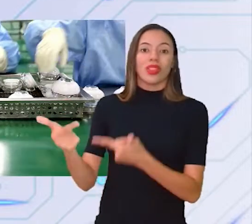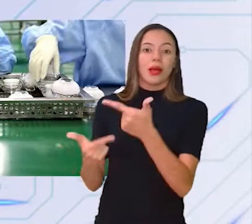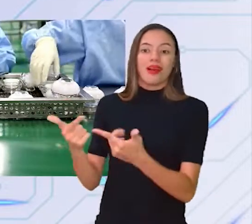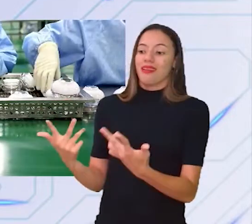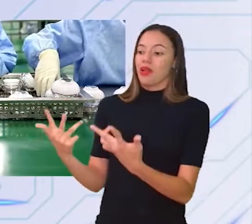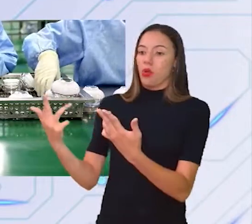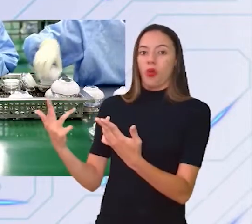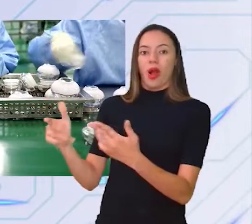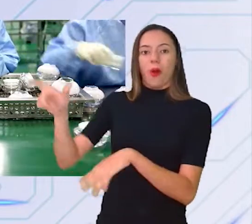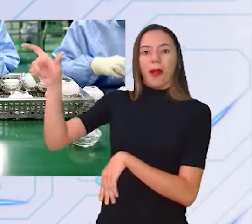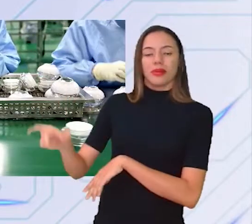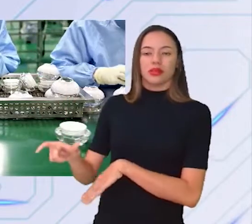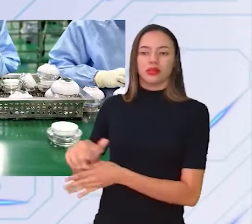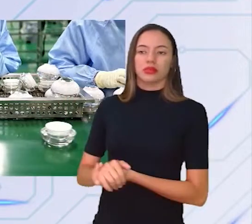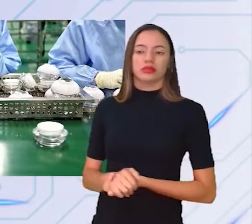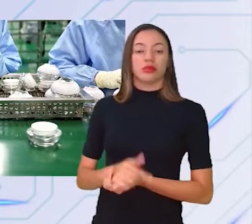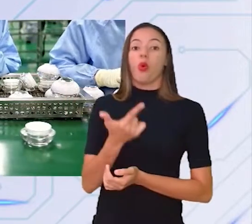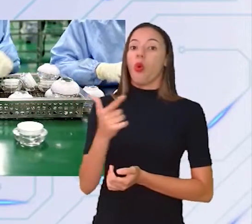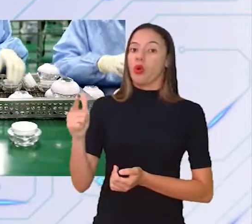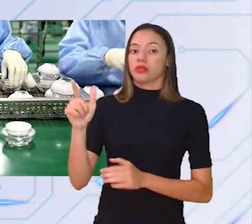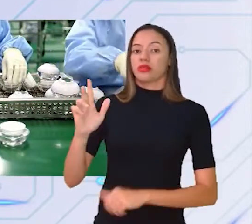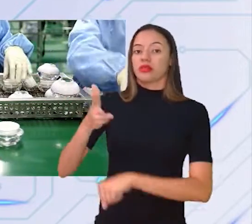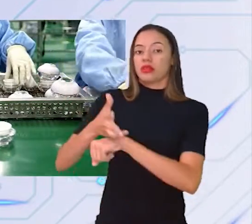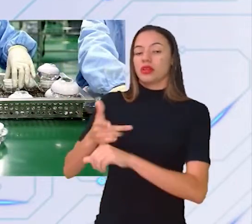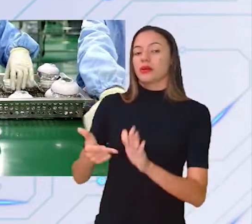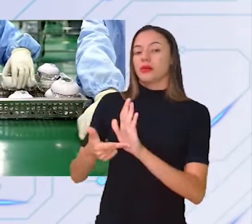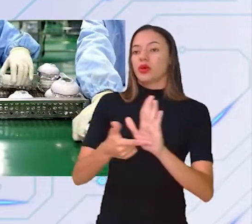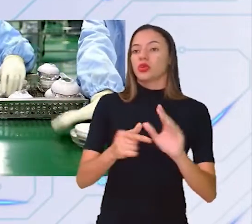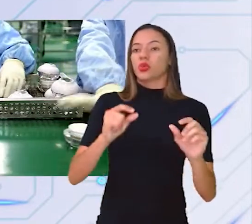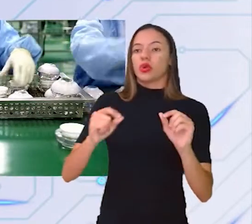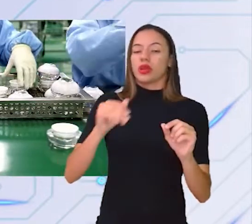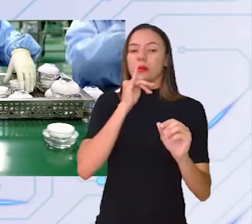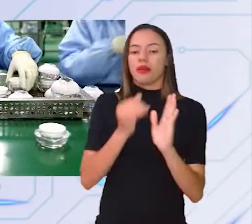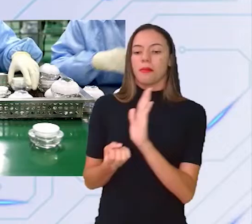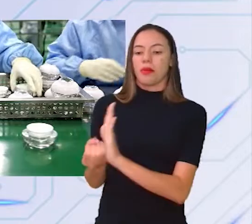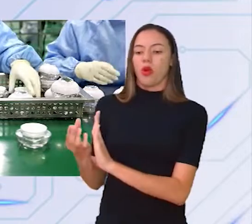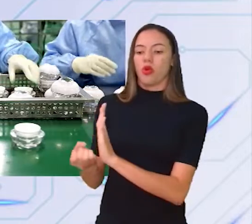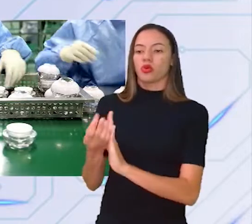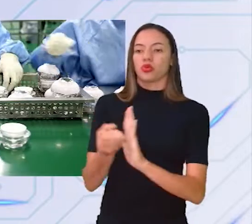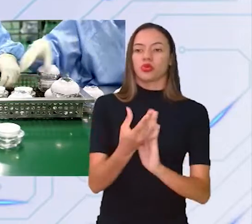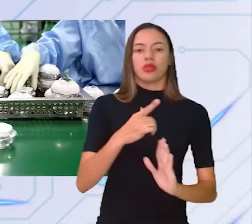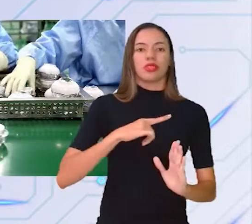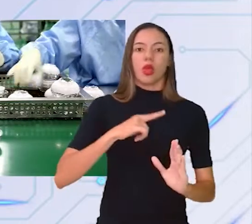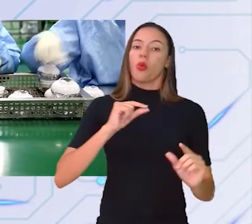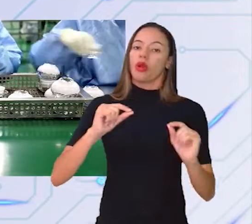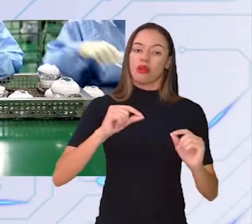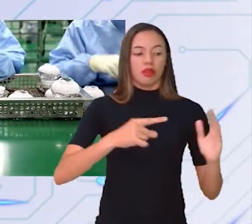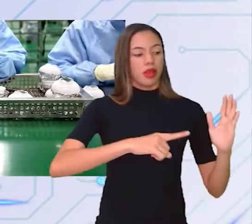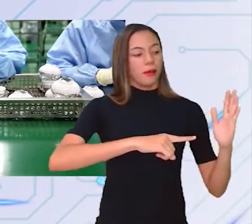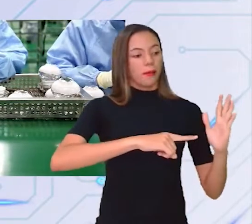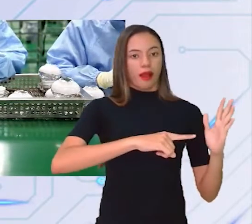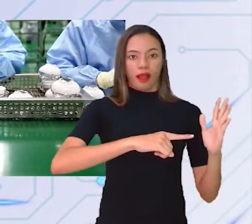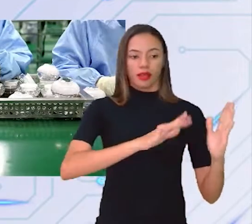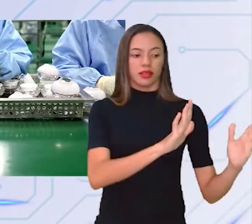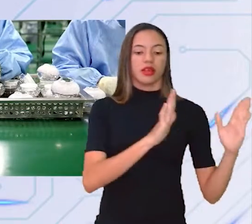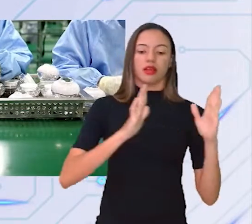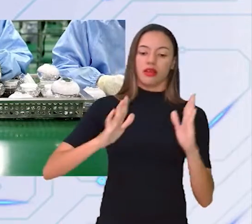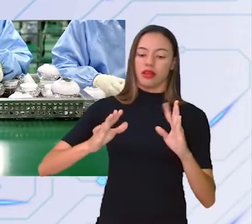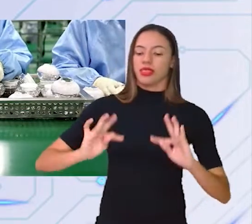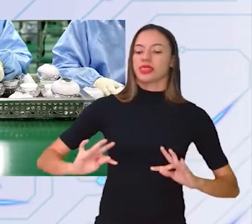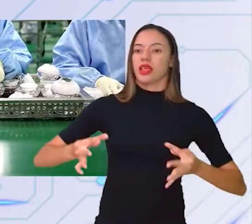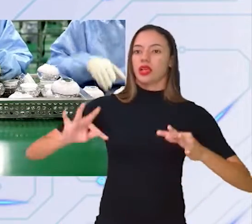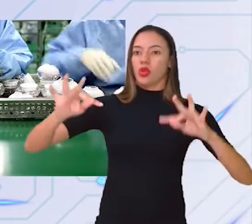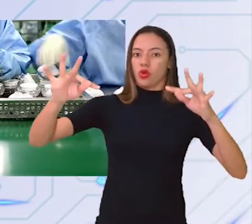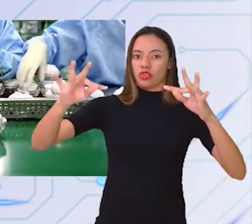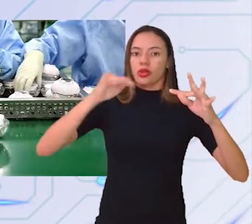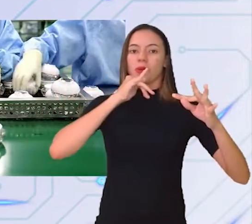vê, né, Carla, uma linha de produção onde você tem ainda uma mistura, né? Ou seja, tem a máquina, tem aquela tecnologia ali, né, da